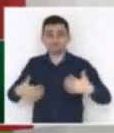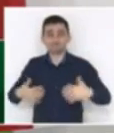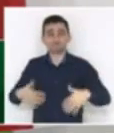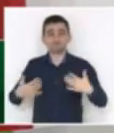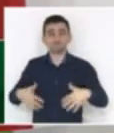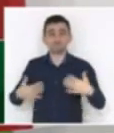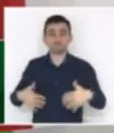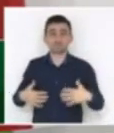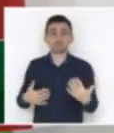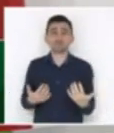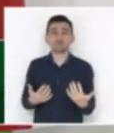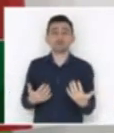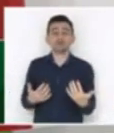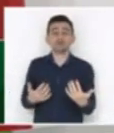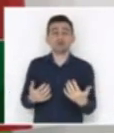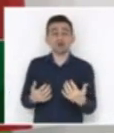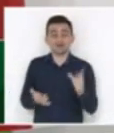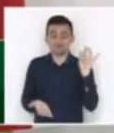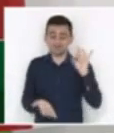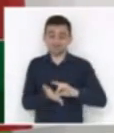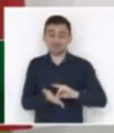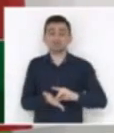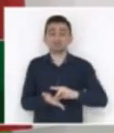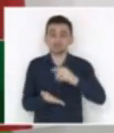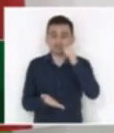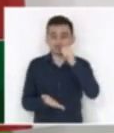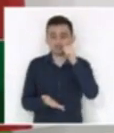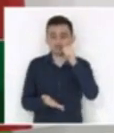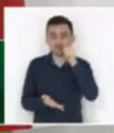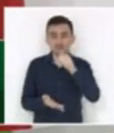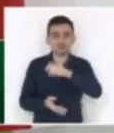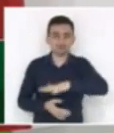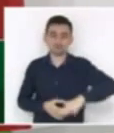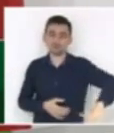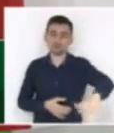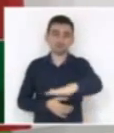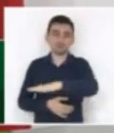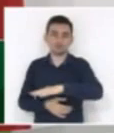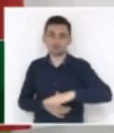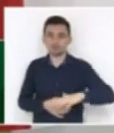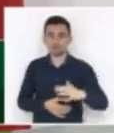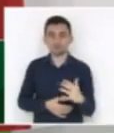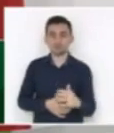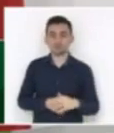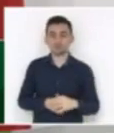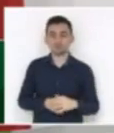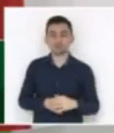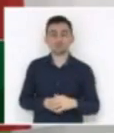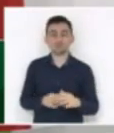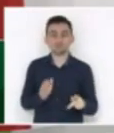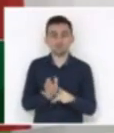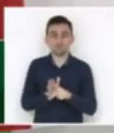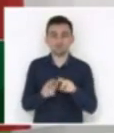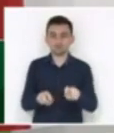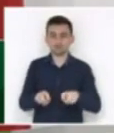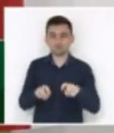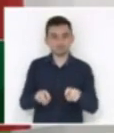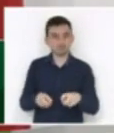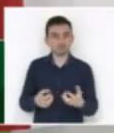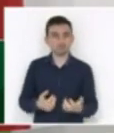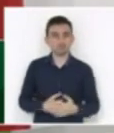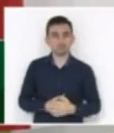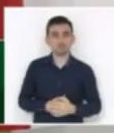da realidade das mulheres camponesas, mas, infelizmente, muito real. E nós precisamos